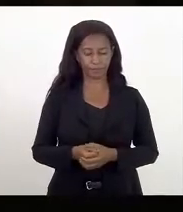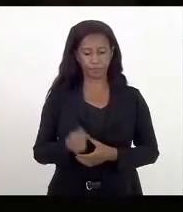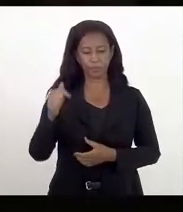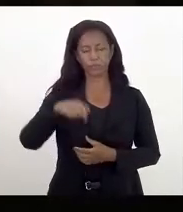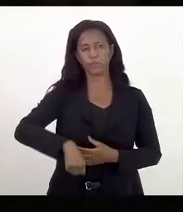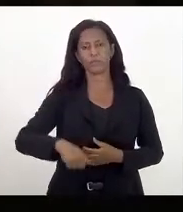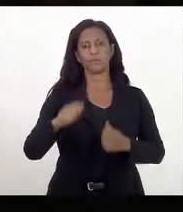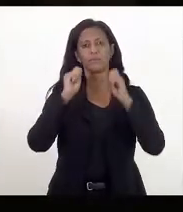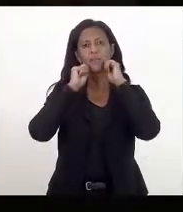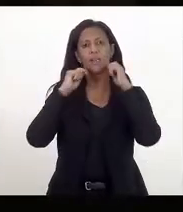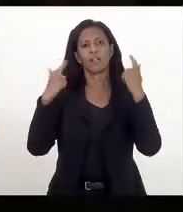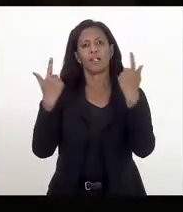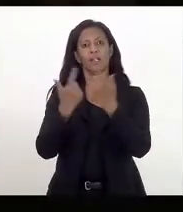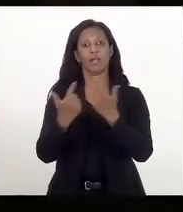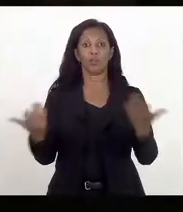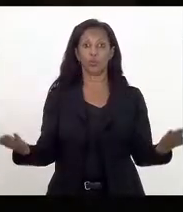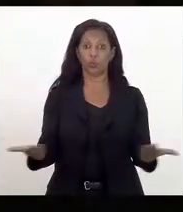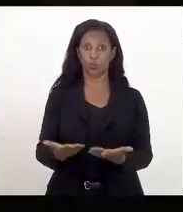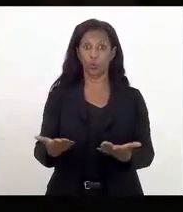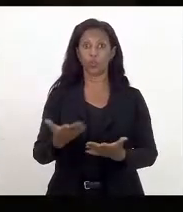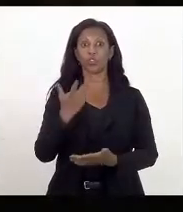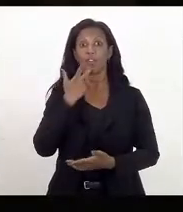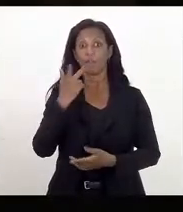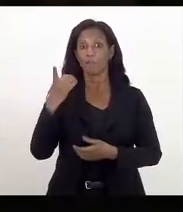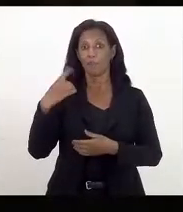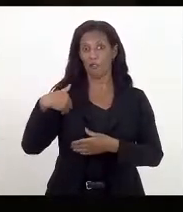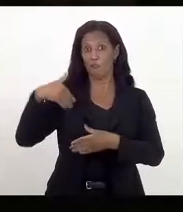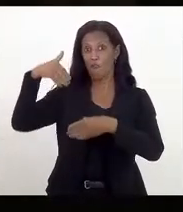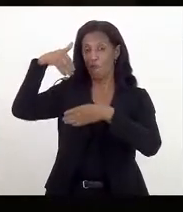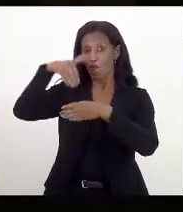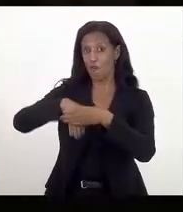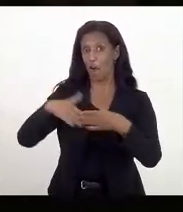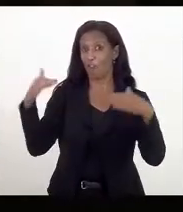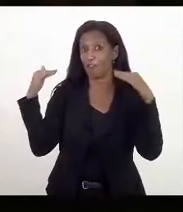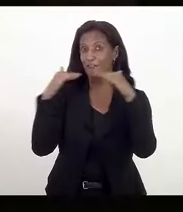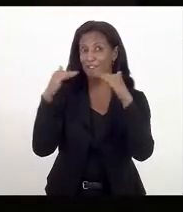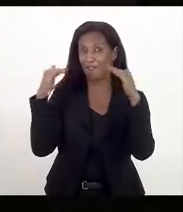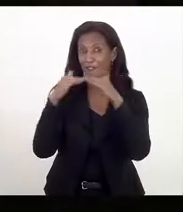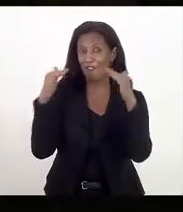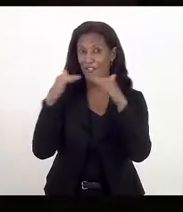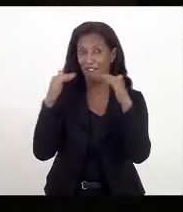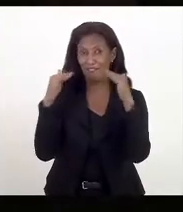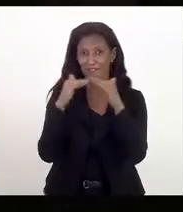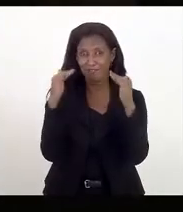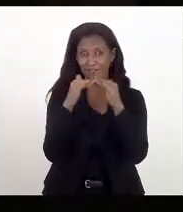casa faz hoje, eu já quero declarar o meu voto favorabilíssimo. temor.